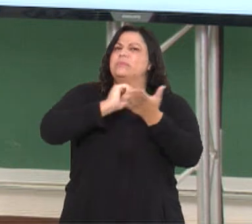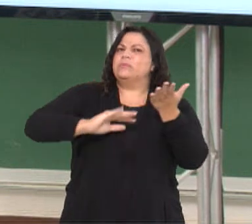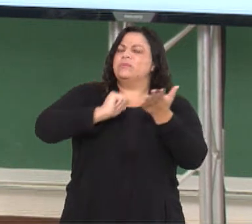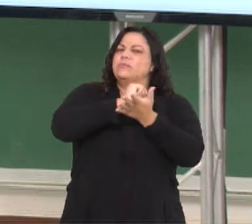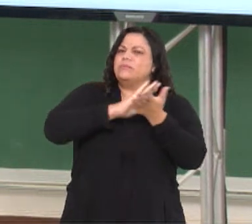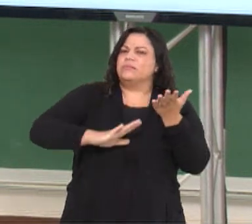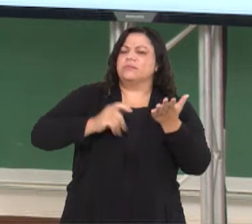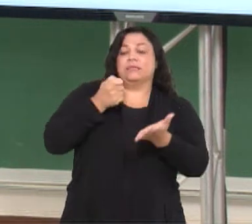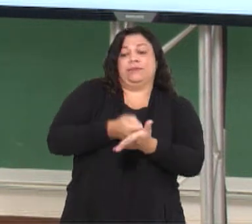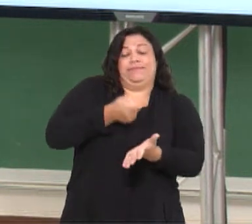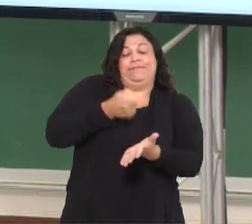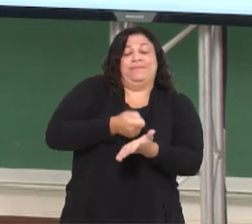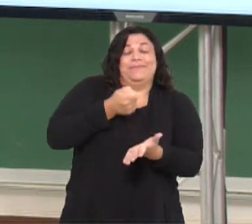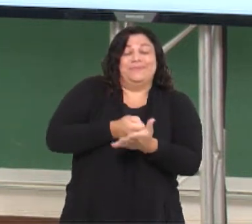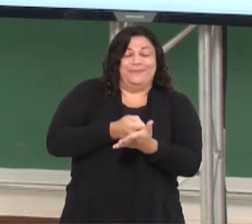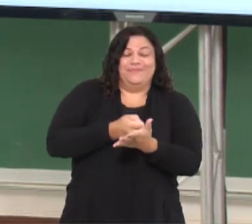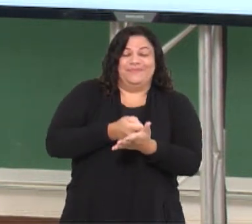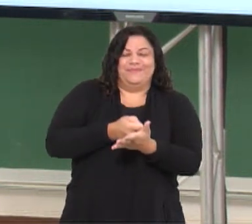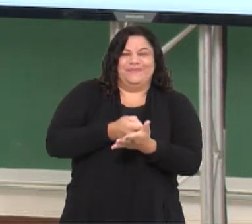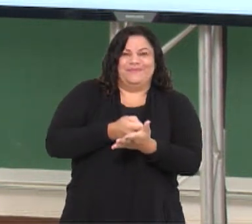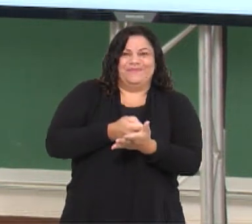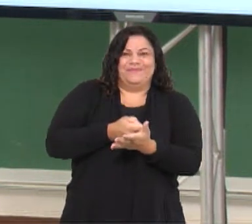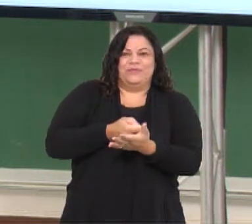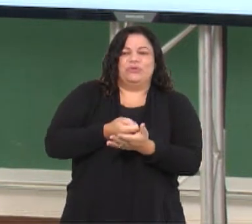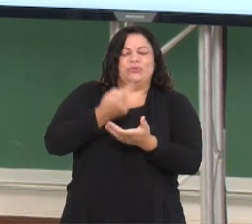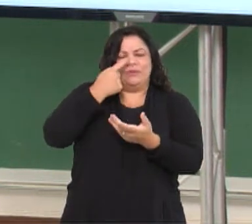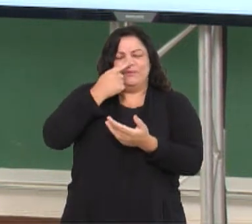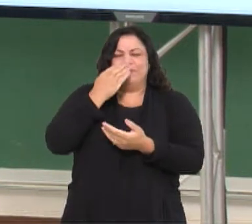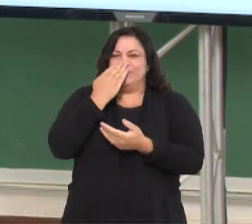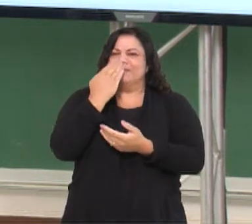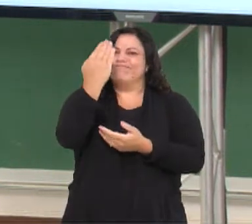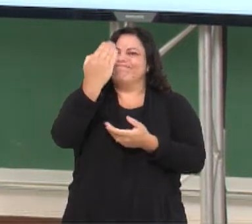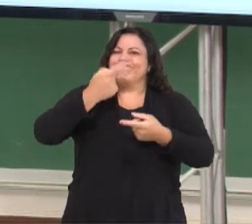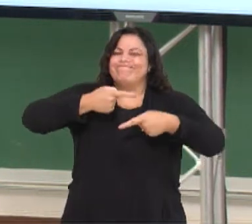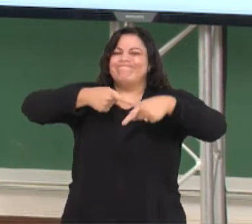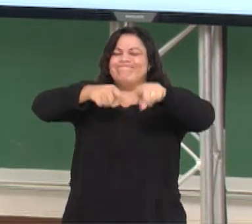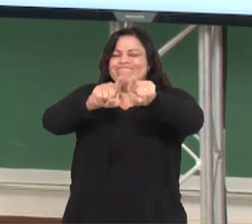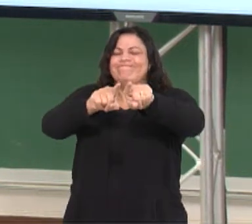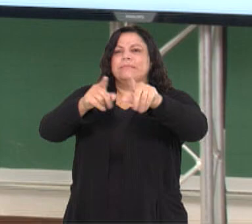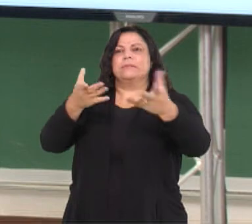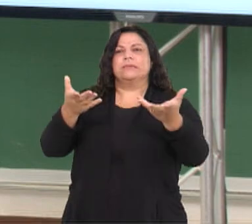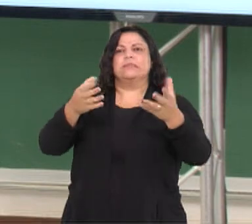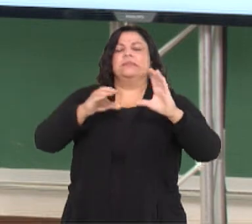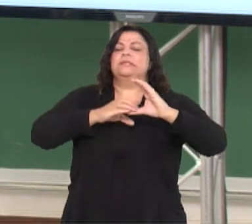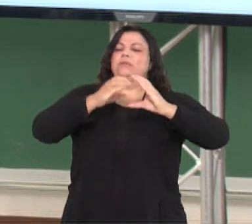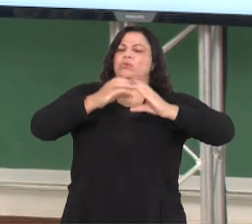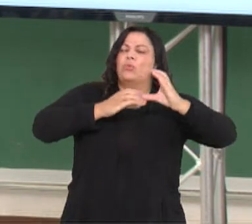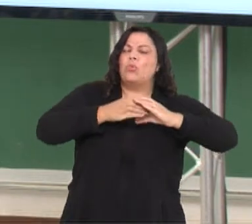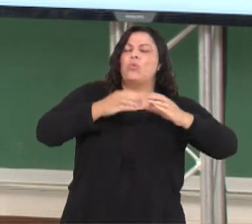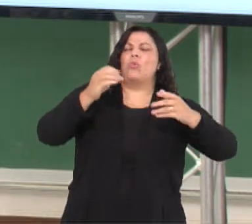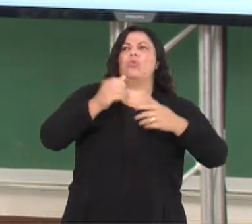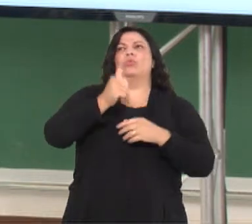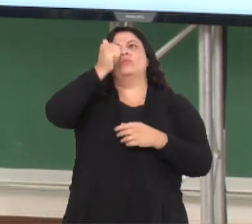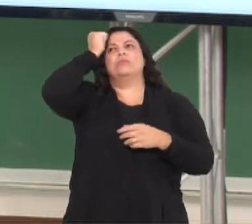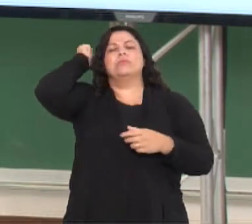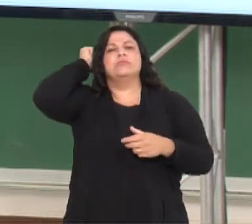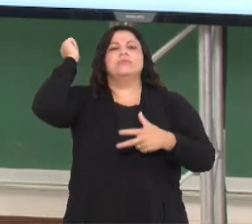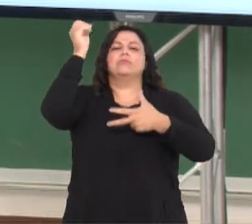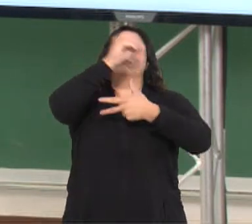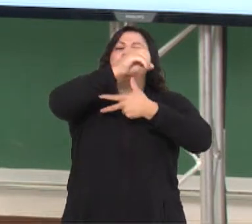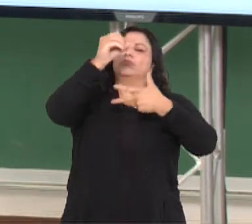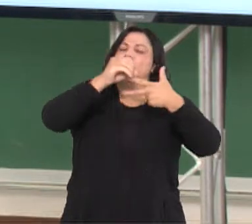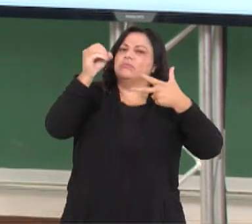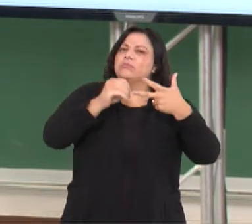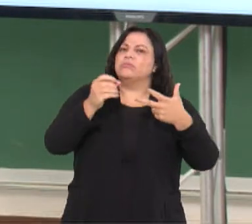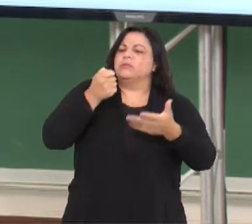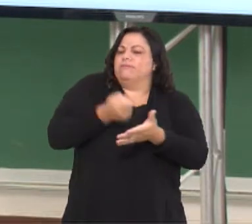que é cobrado naquilo que você vai enfrentar para frente ali, logo mais, que são os concursos, os vestibulares, o Enem. Por que, que ele é cobrado?